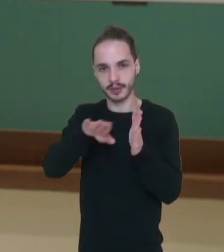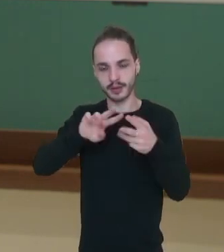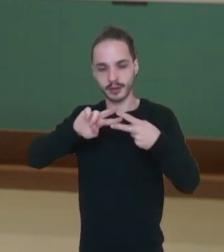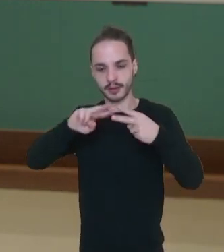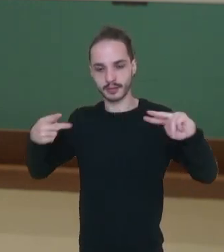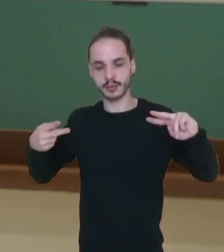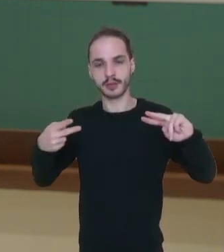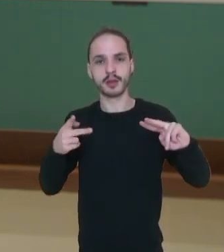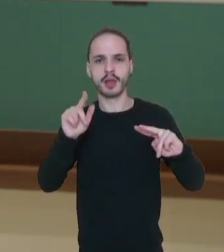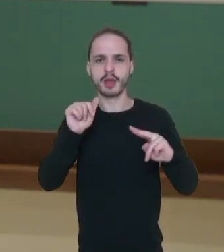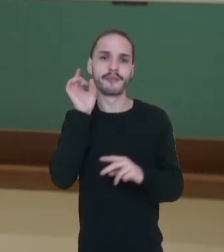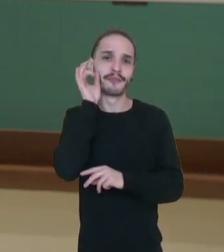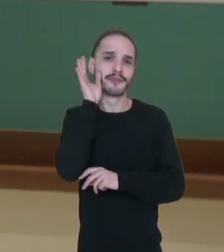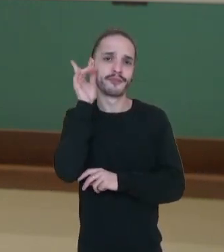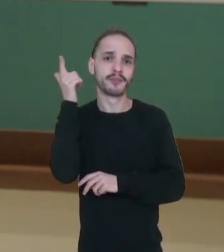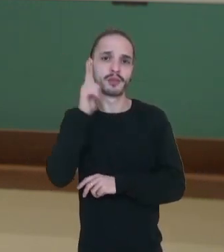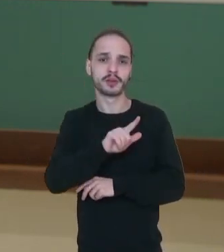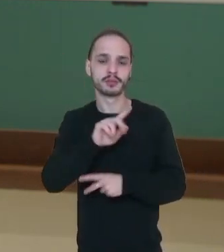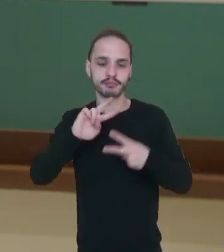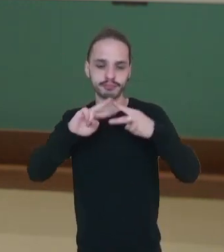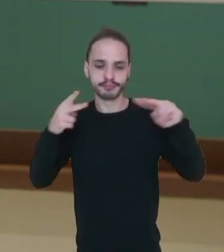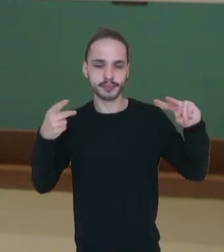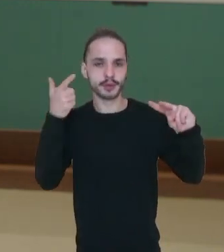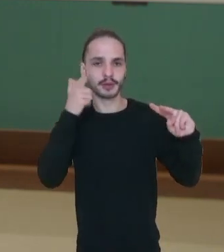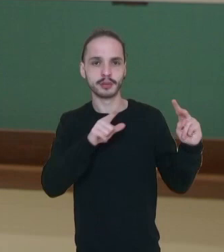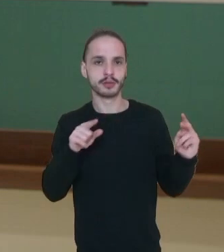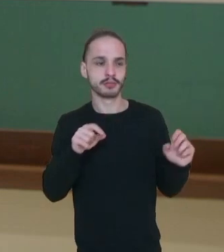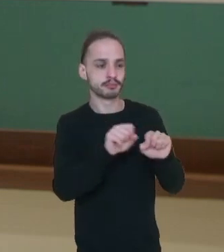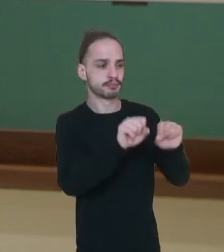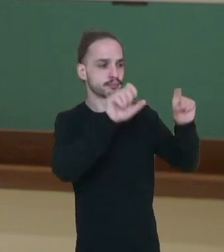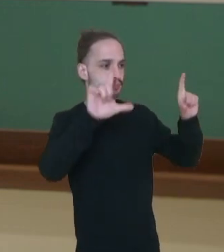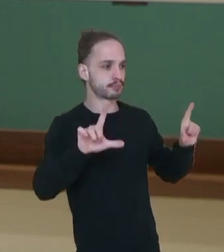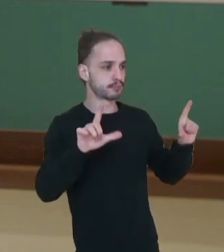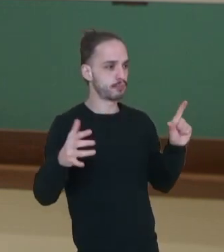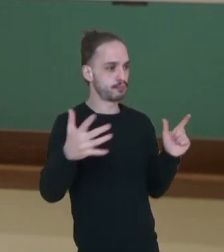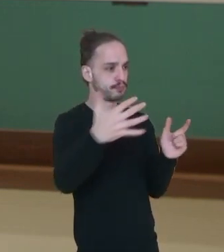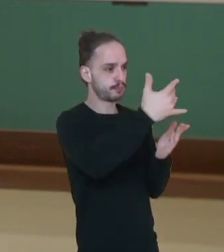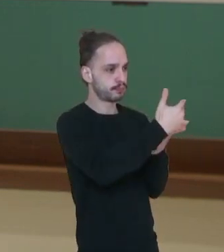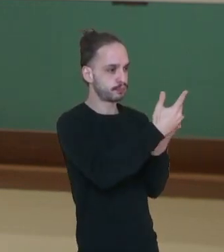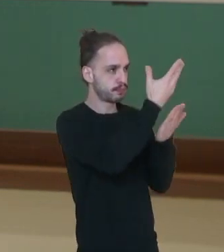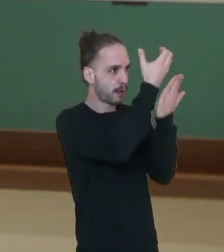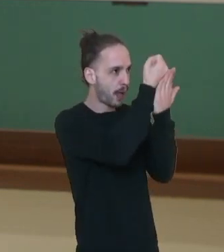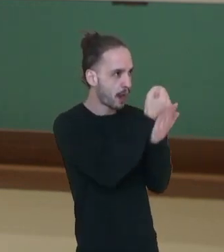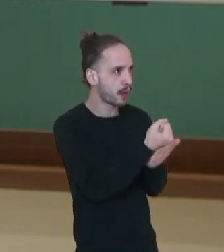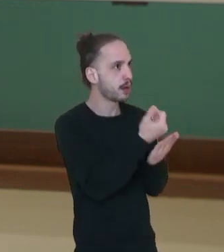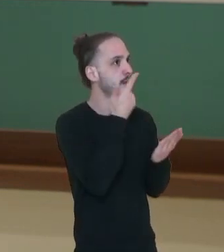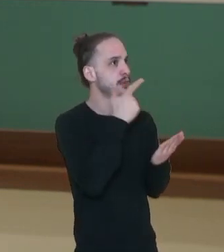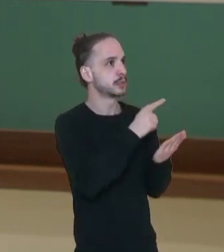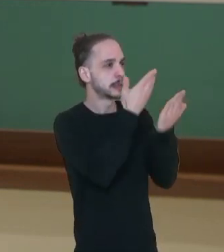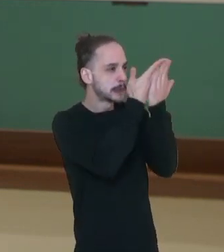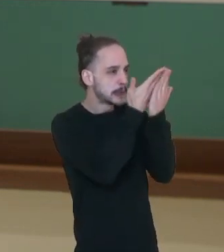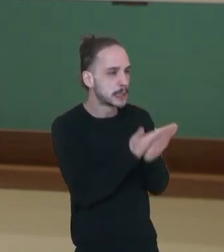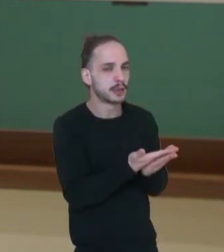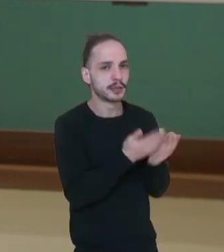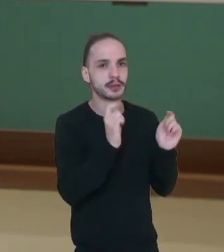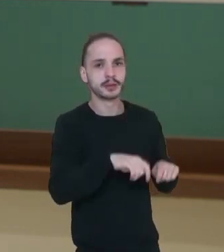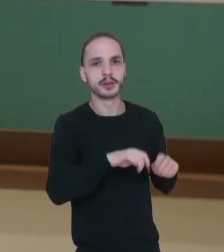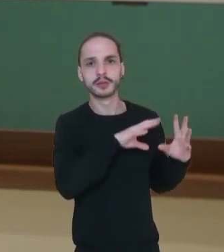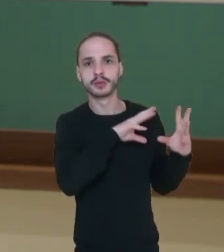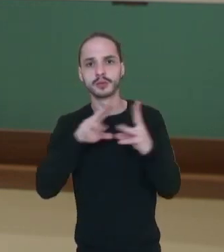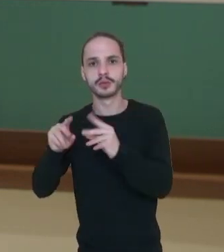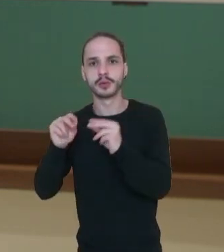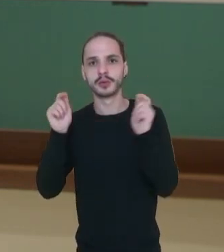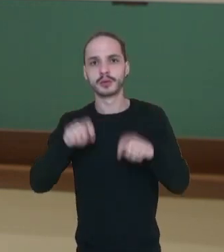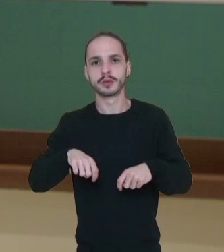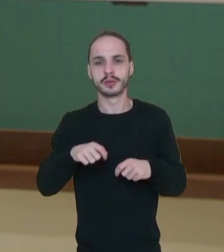quer analisar determinado gene, porque ele entra no banco de dados que está lá armazenado e aí ele consegue estudar com maior facilidade,